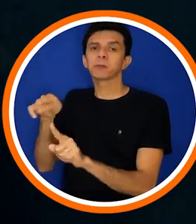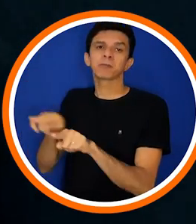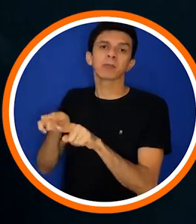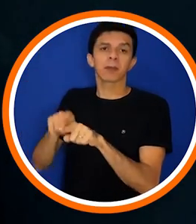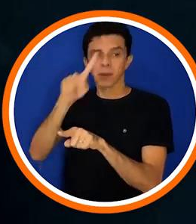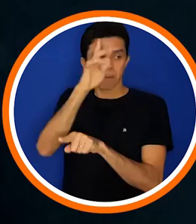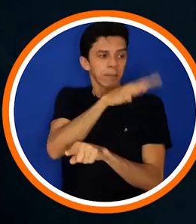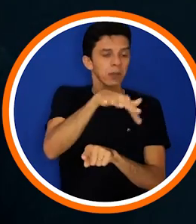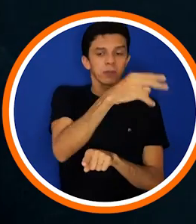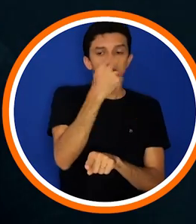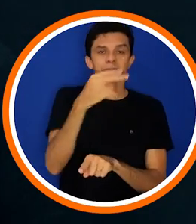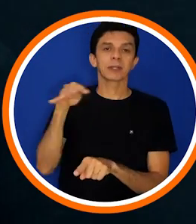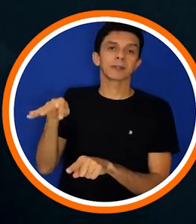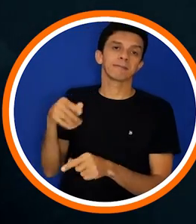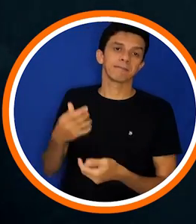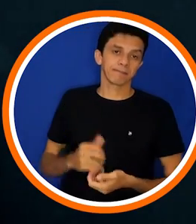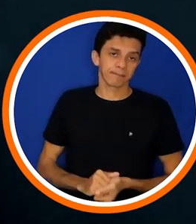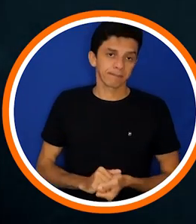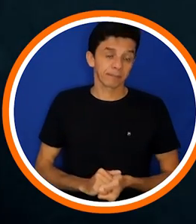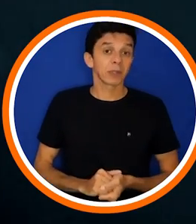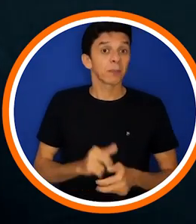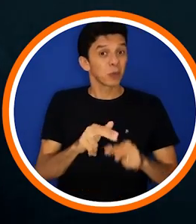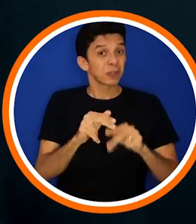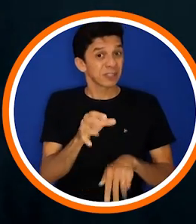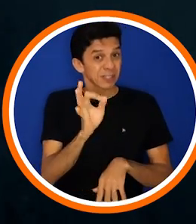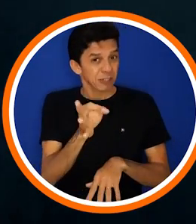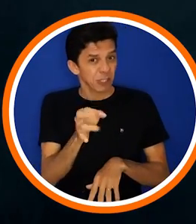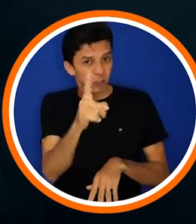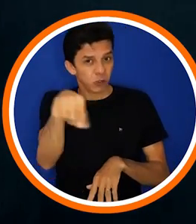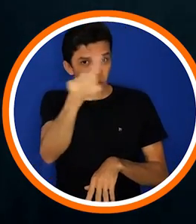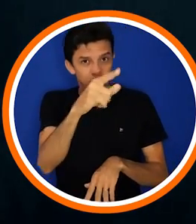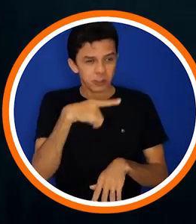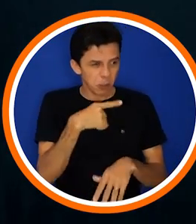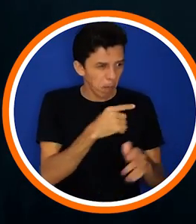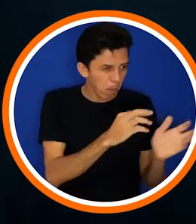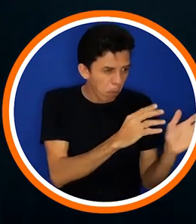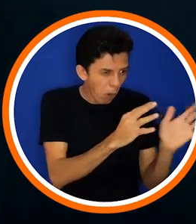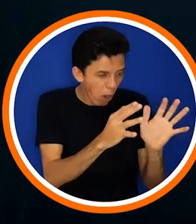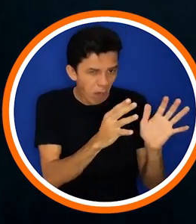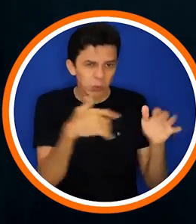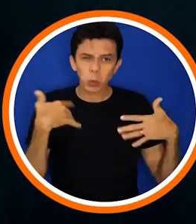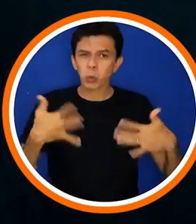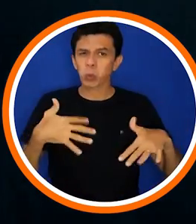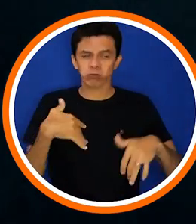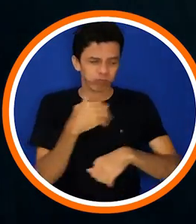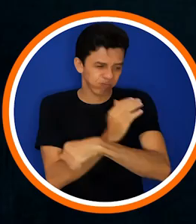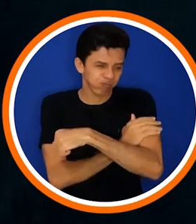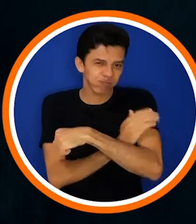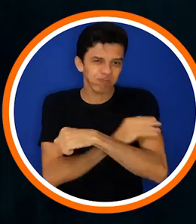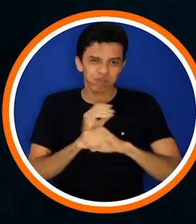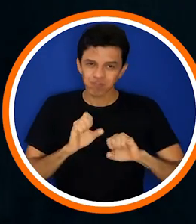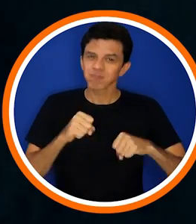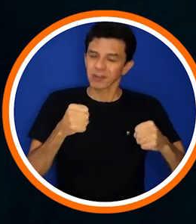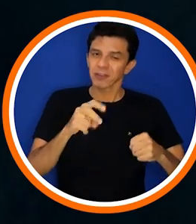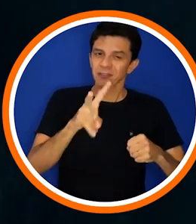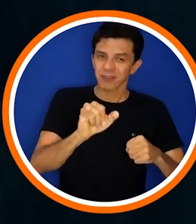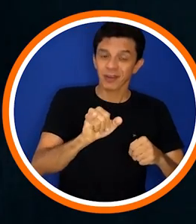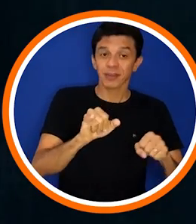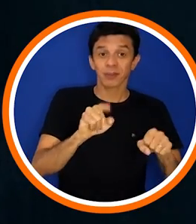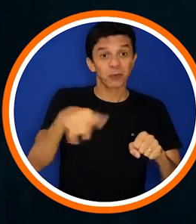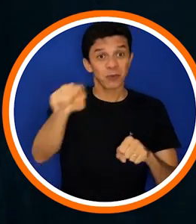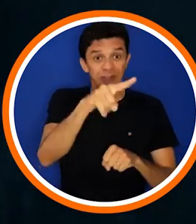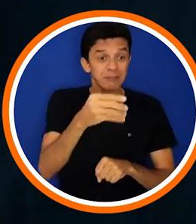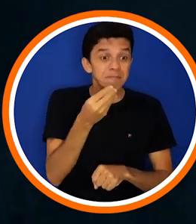conhecidos e reconhecidos pelo público cristão. Com certeza, você vai sair desse período muito fortalecido